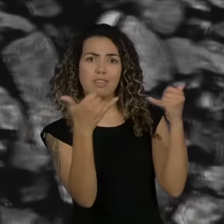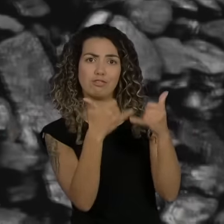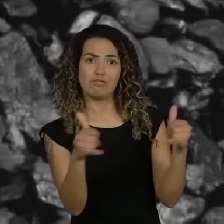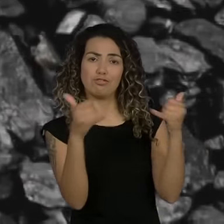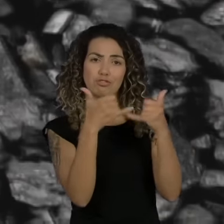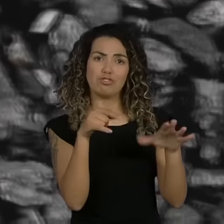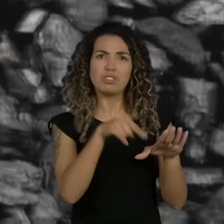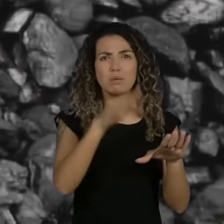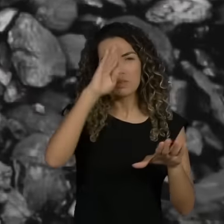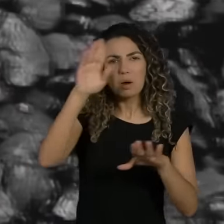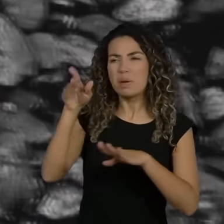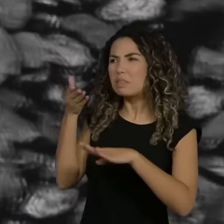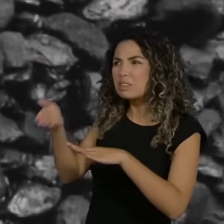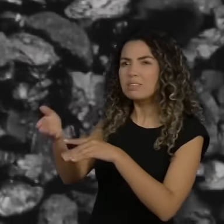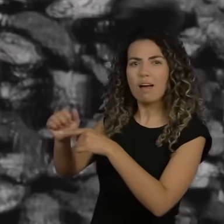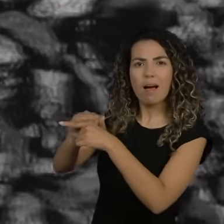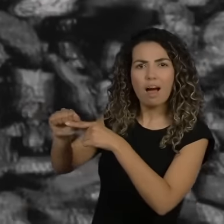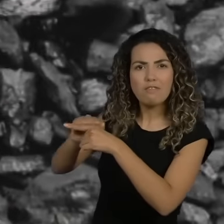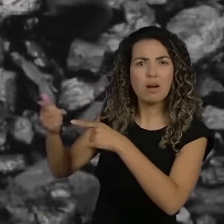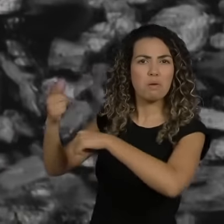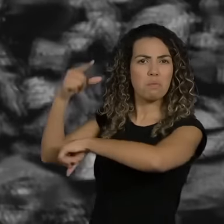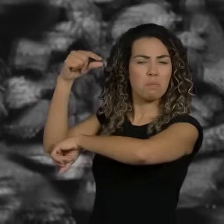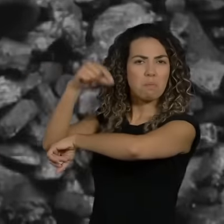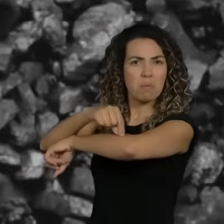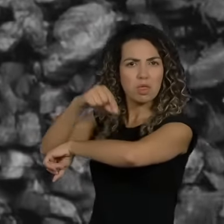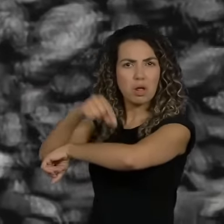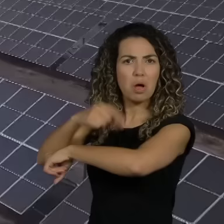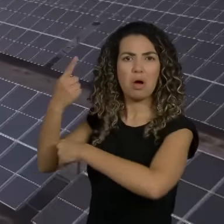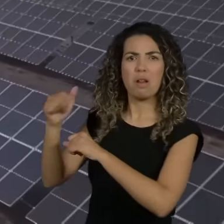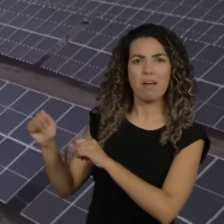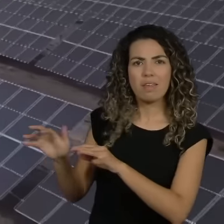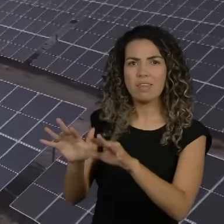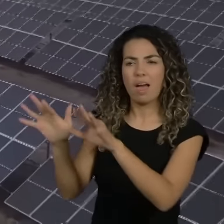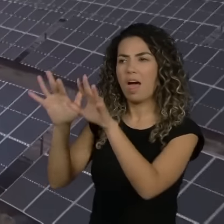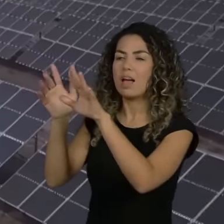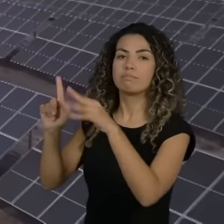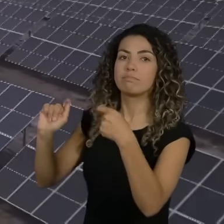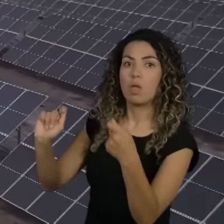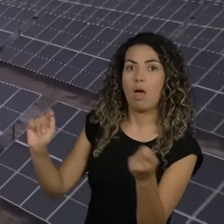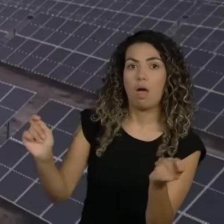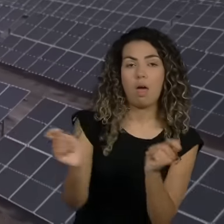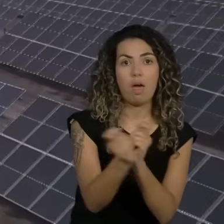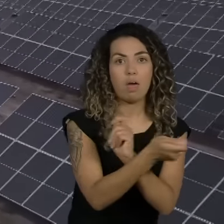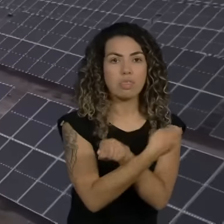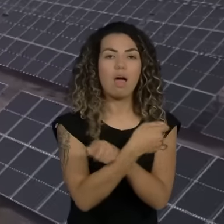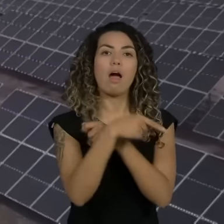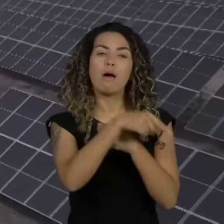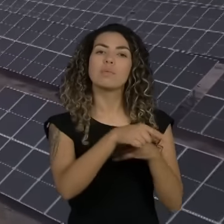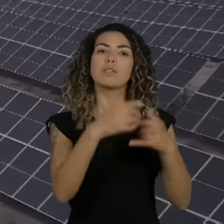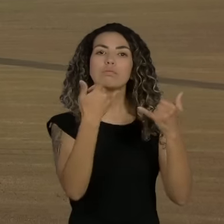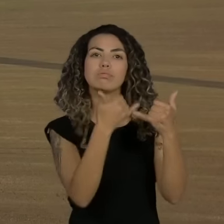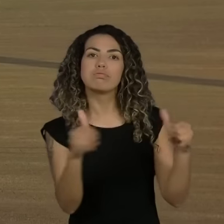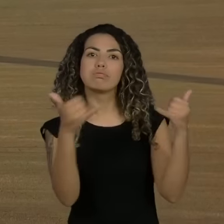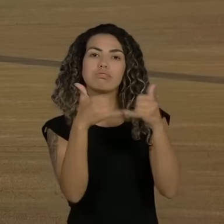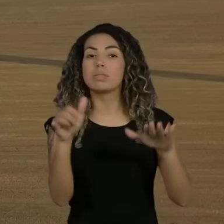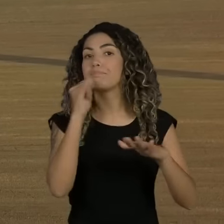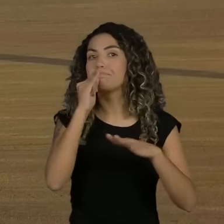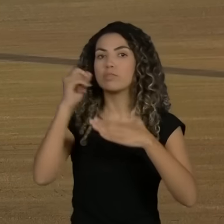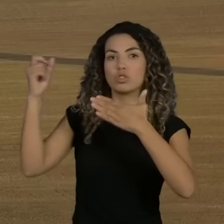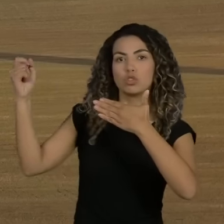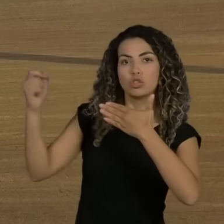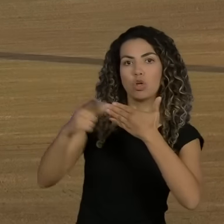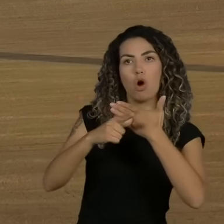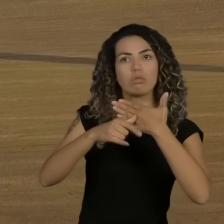energia de fontes poluentes como petróleo, carvão e gás para fontes renováveis, como solar,